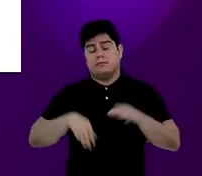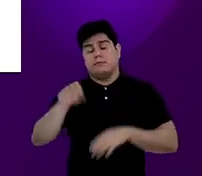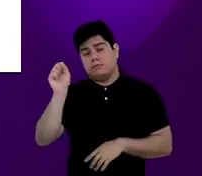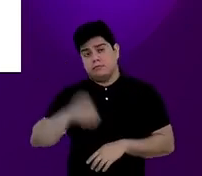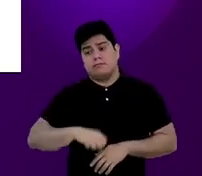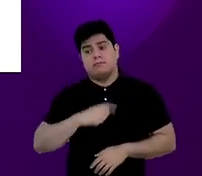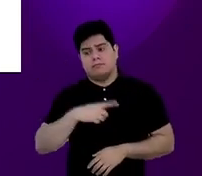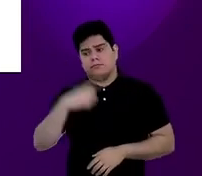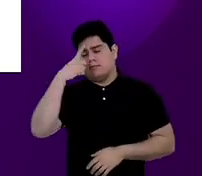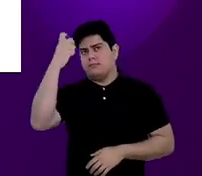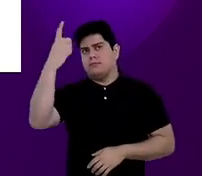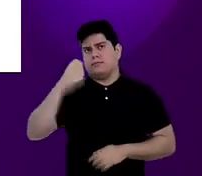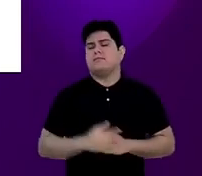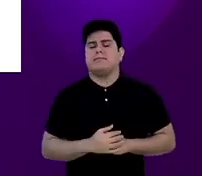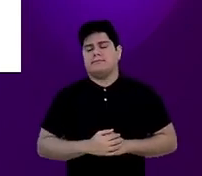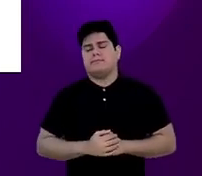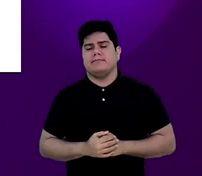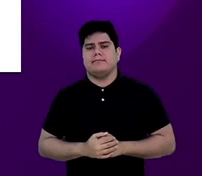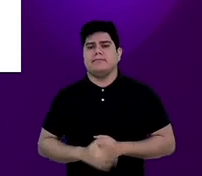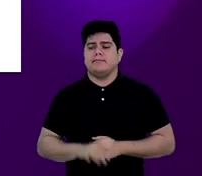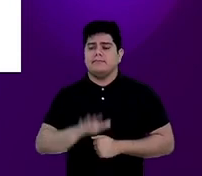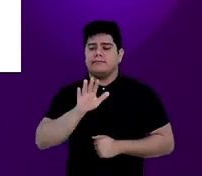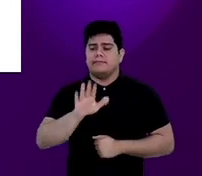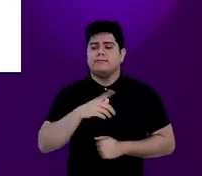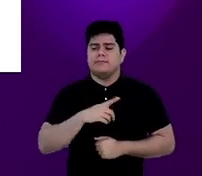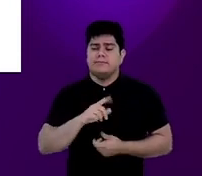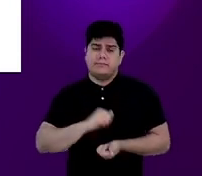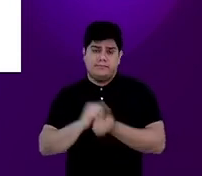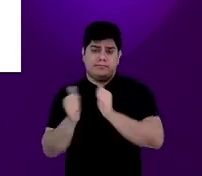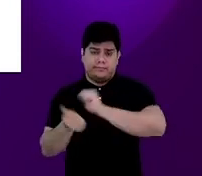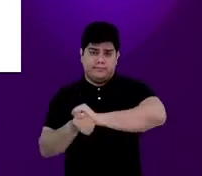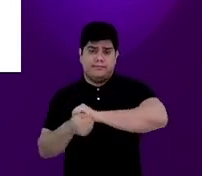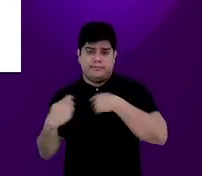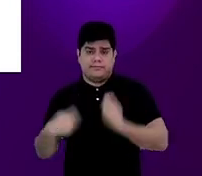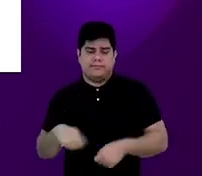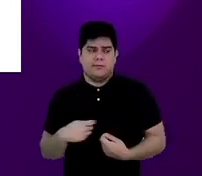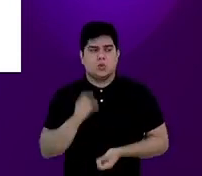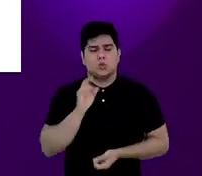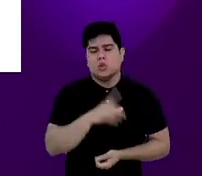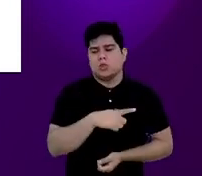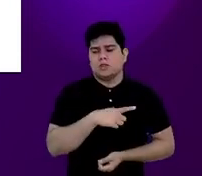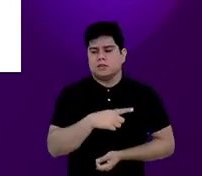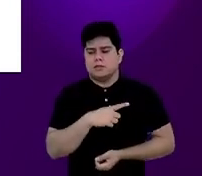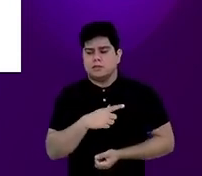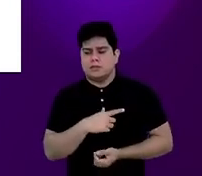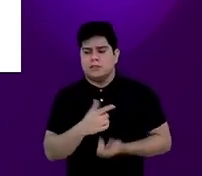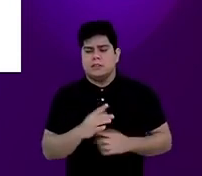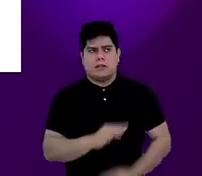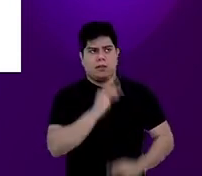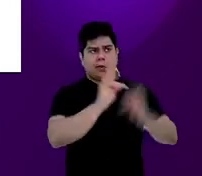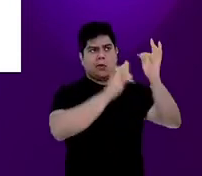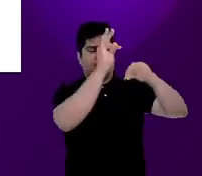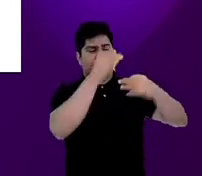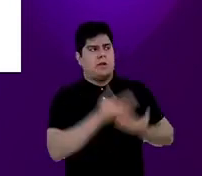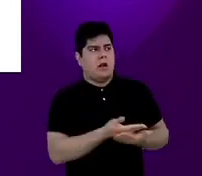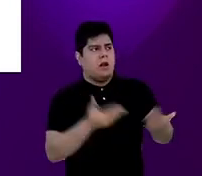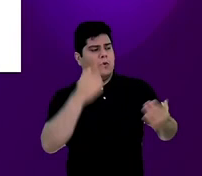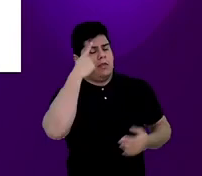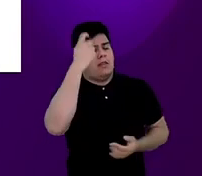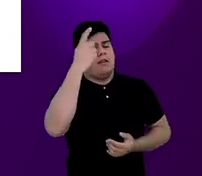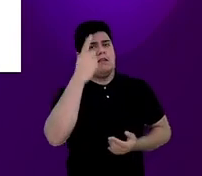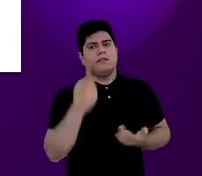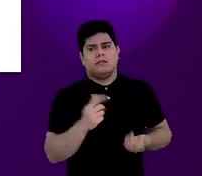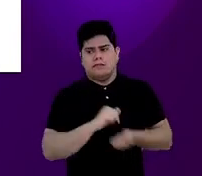grande ideia. Mas isso tem que ser adaptado. Então, também não adianta a gente ter uma grande tecnologia, uma grande ideia, e não